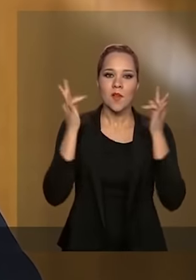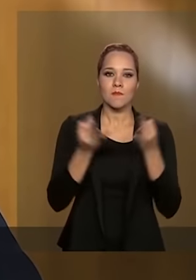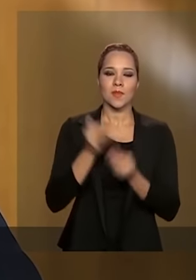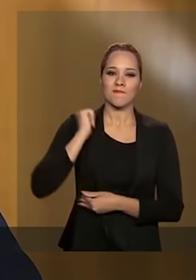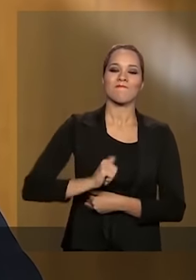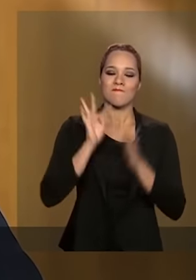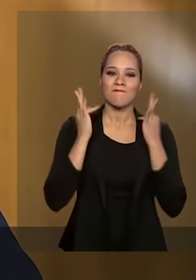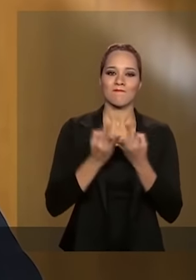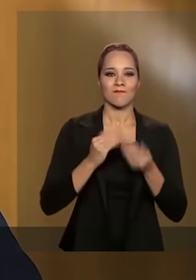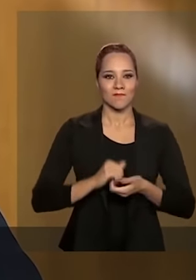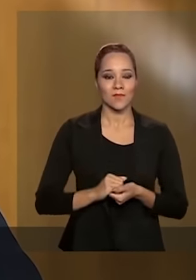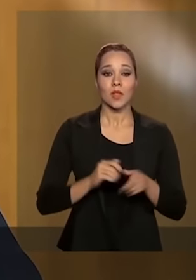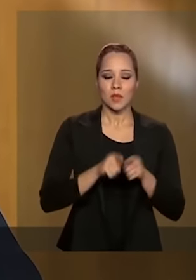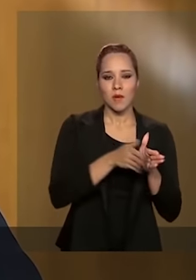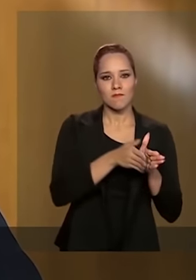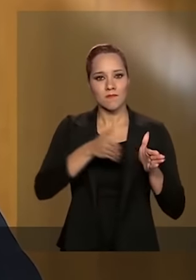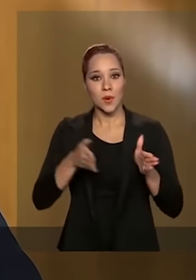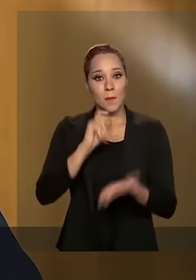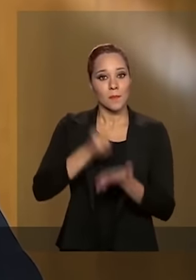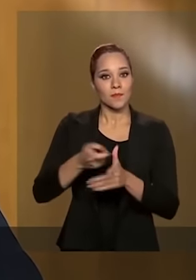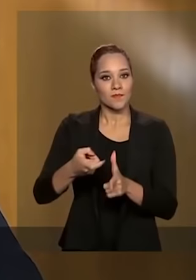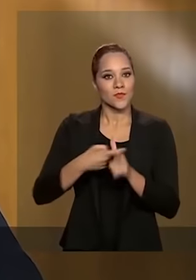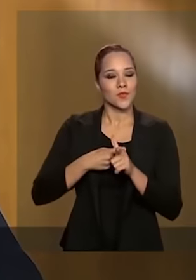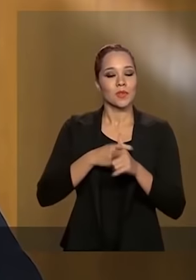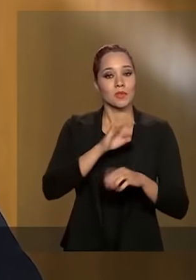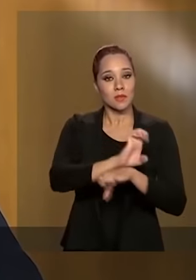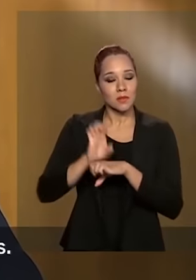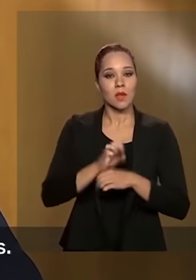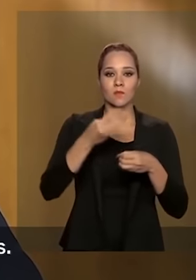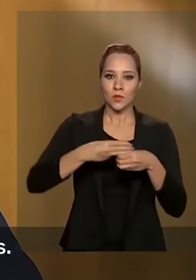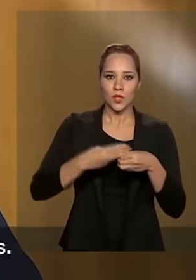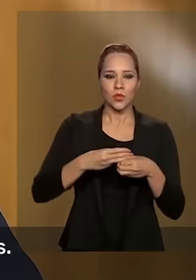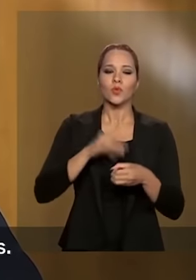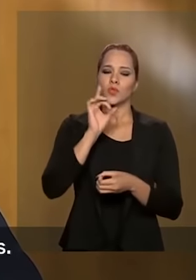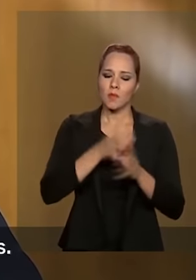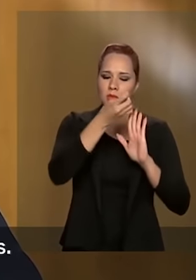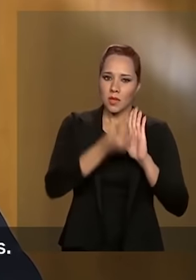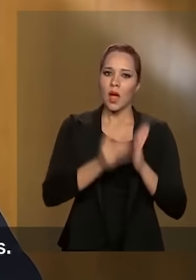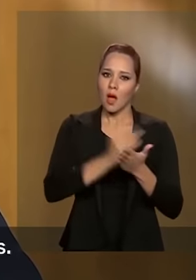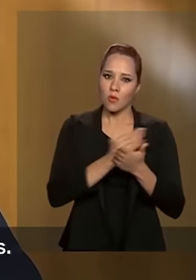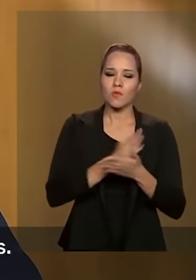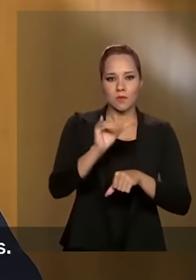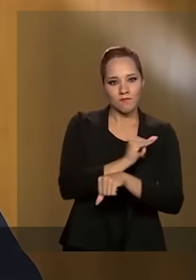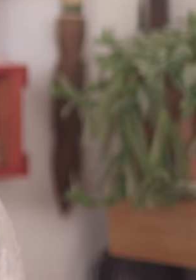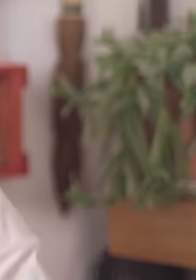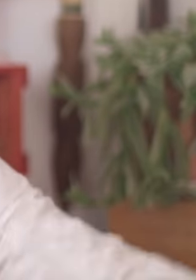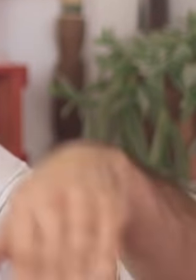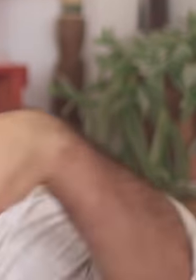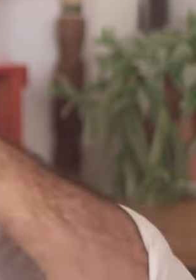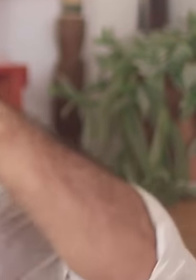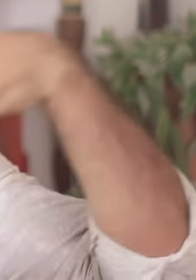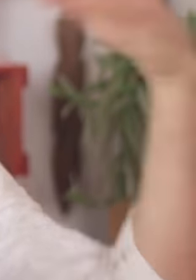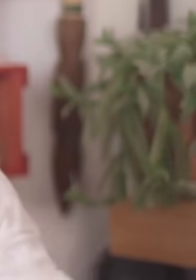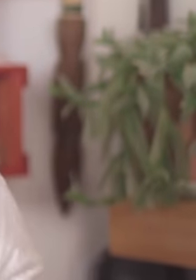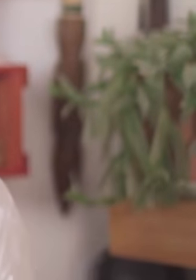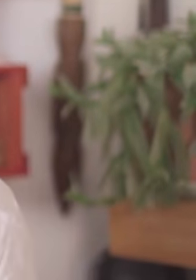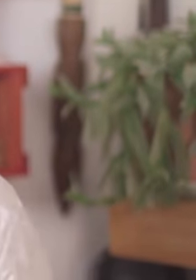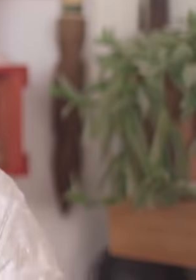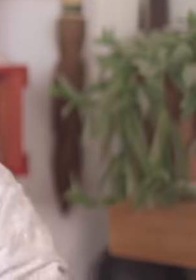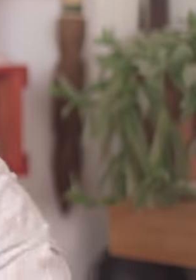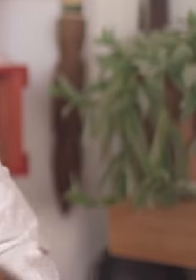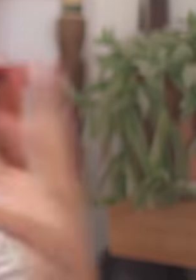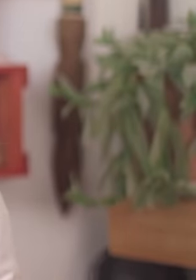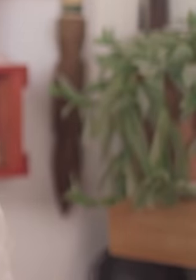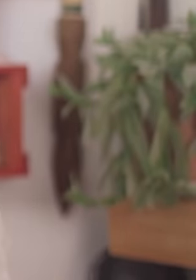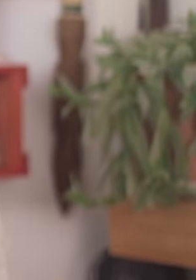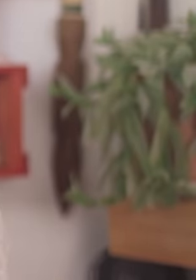do programa bolsa família adianta saber o pagamento de dívidas dos estados e municípios em alguma das medidas falta de terminei ah não sei